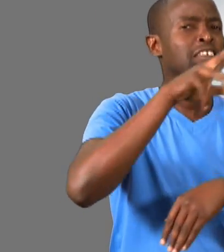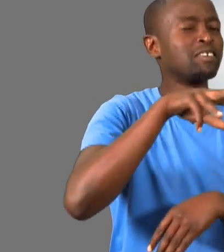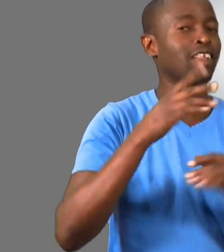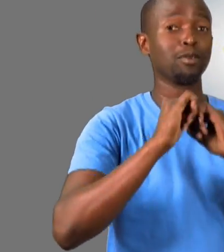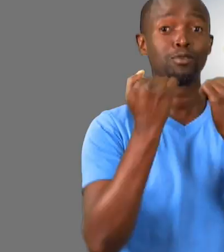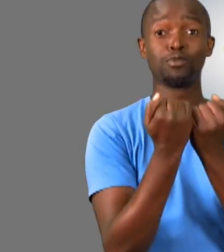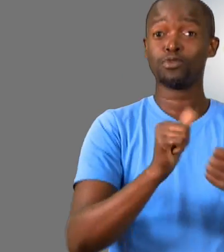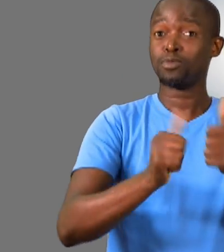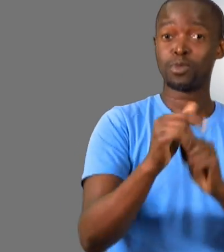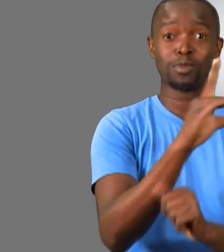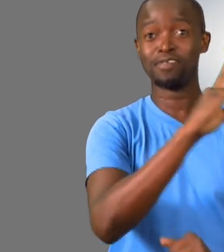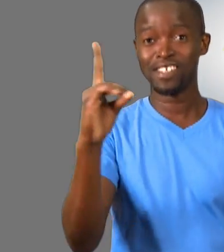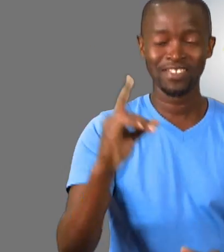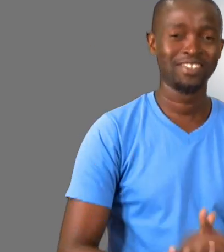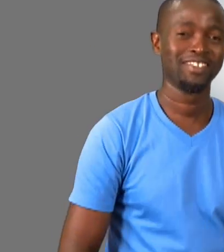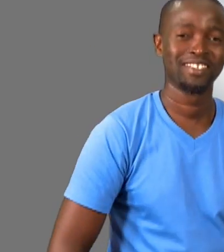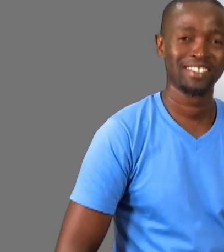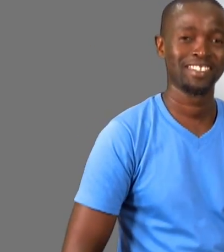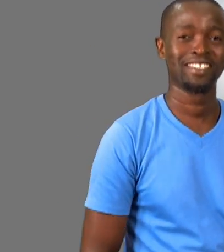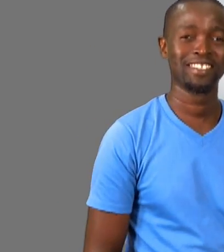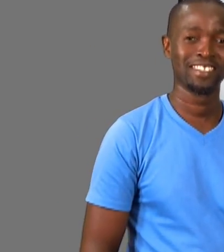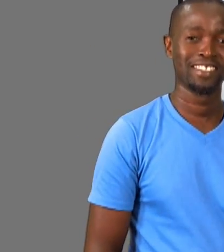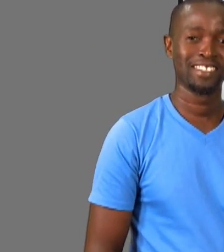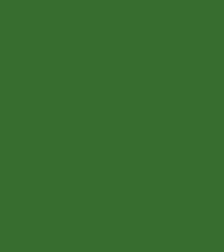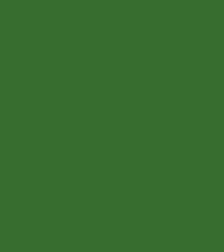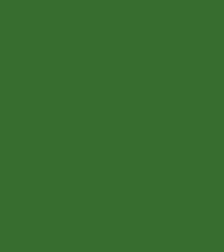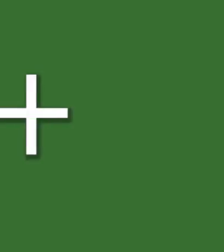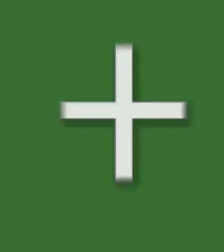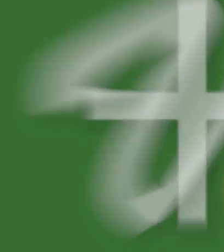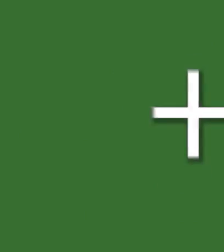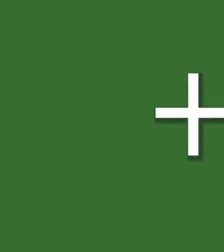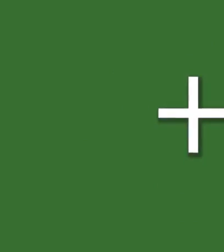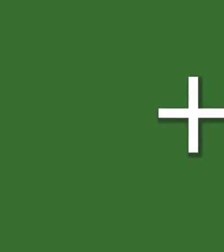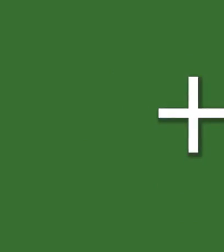visitou a Associação Desportiva de Pessoas com Deficiência.